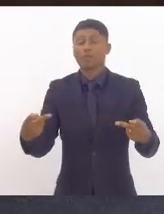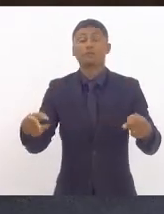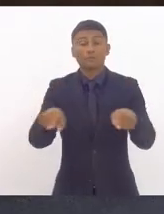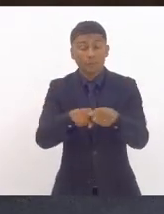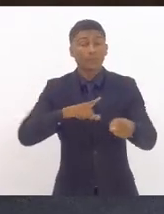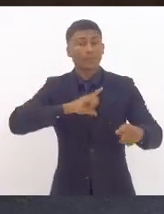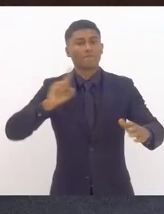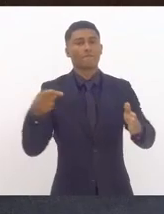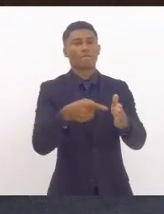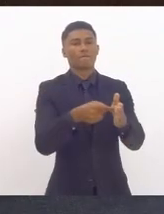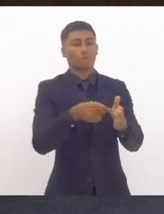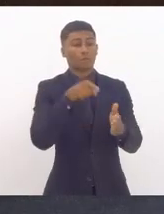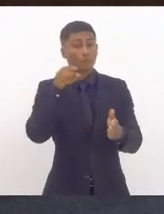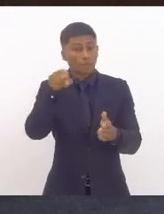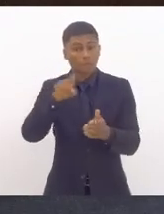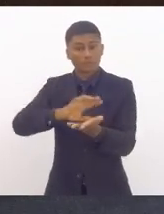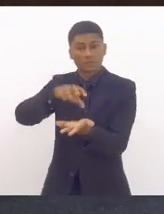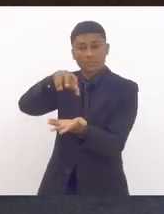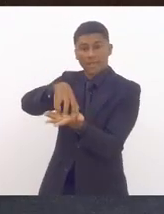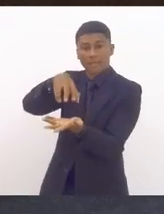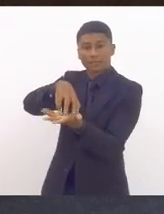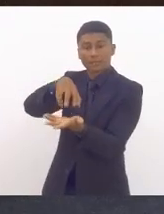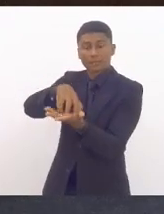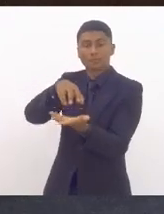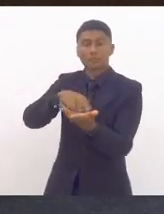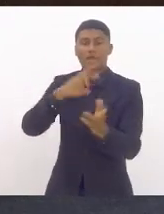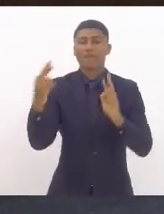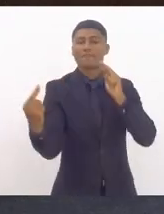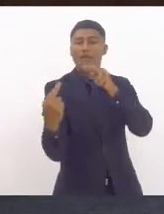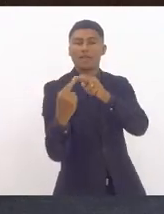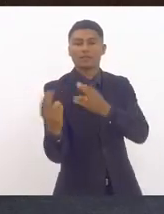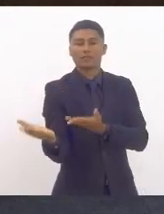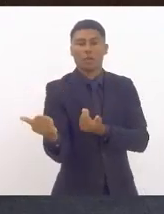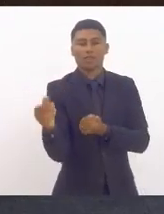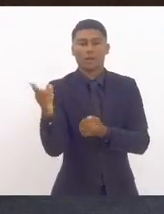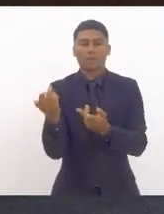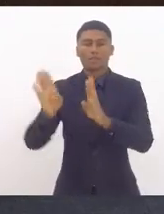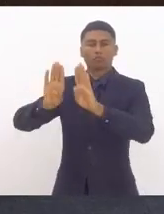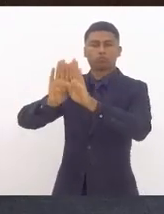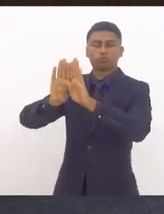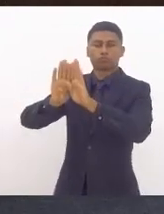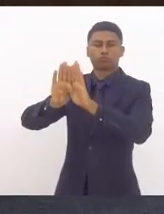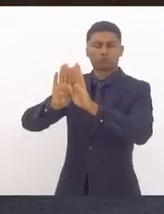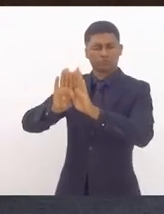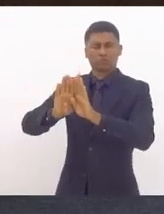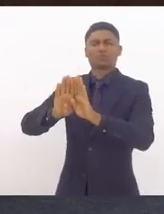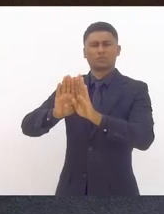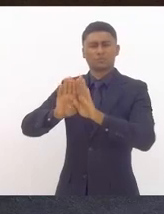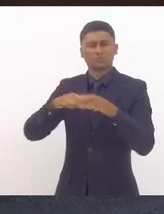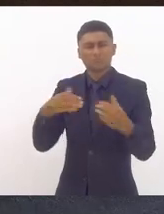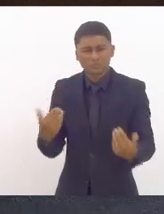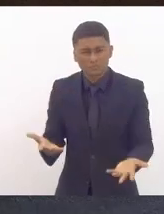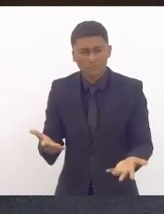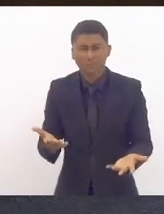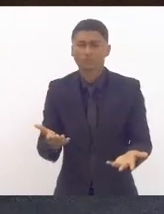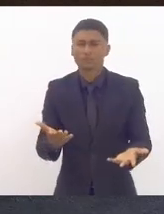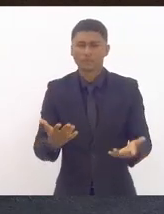referência de juventude do Jacarezinho estava fechado. Então, essa mesma lógica da